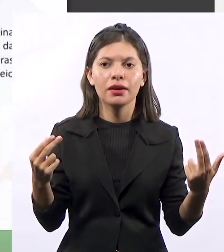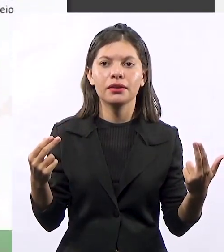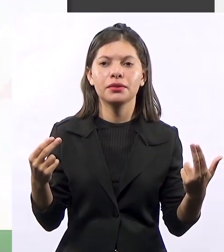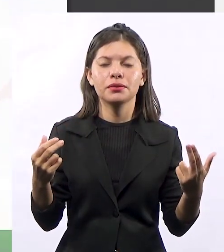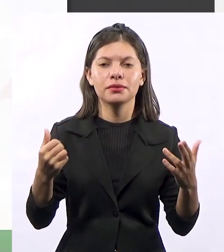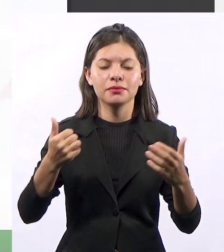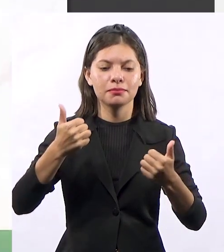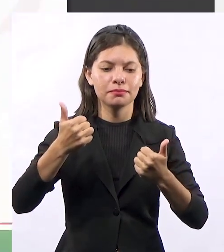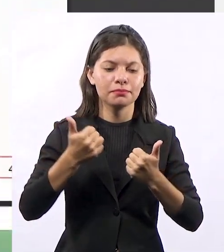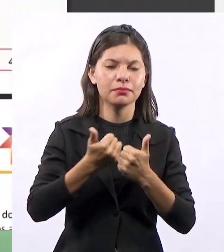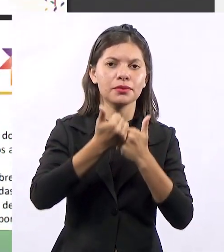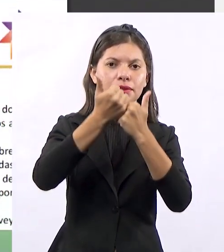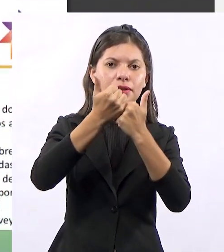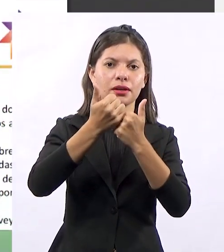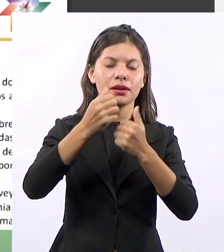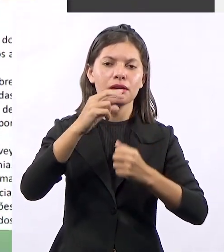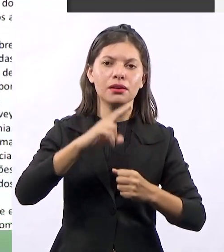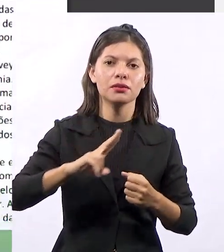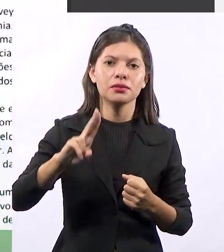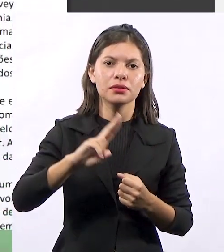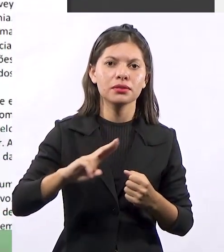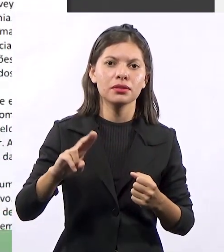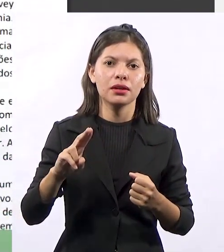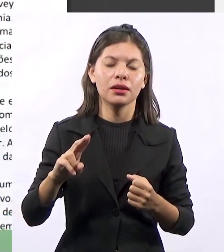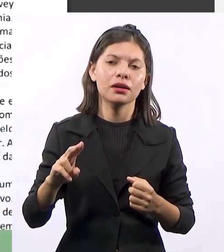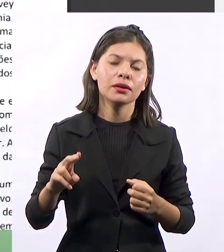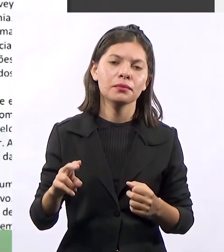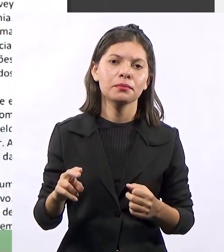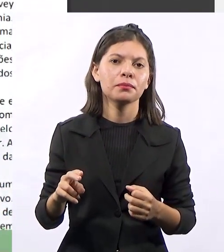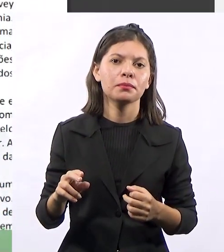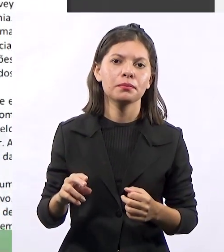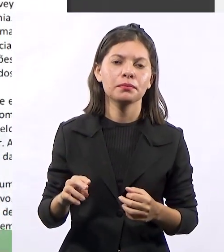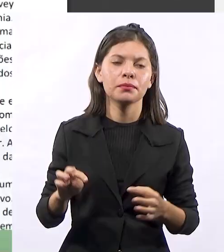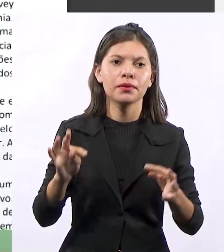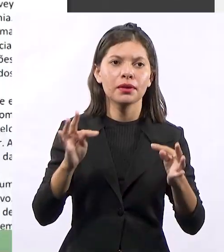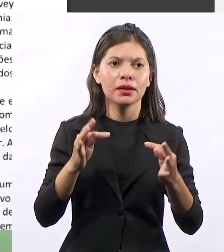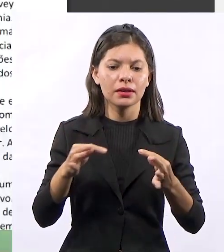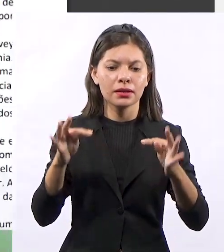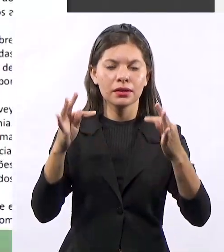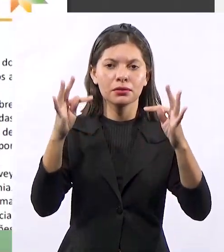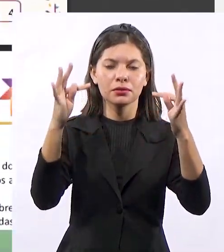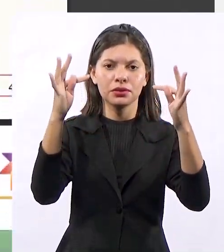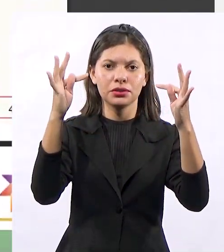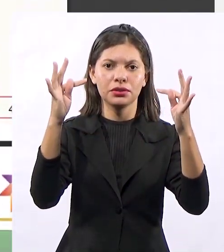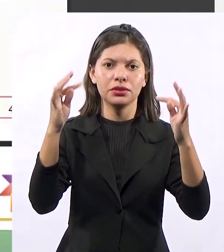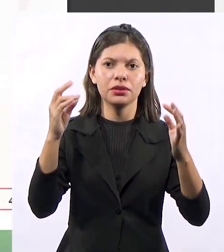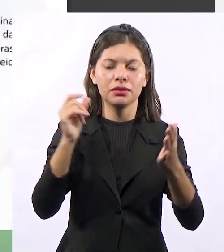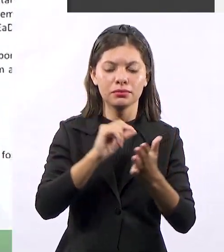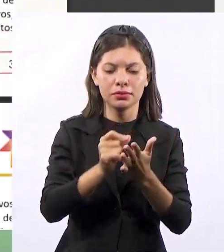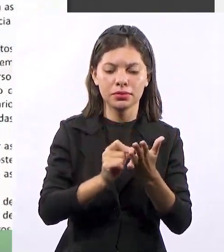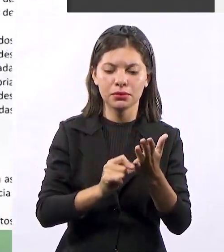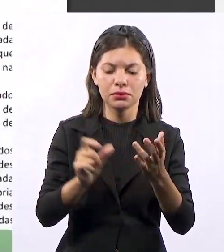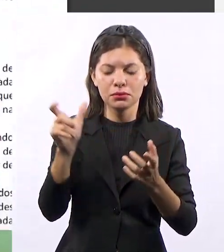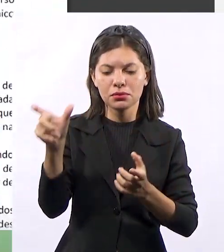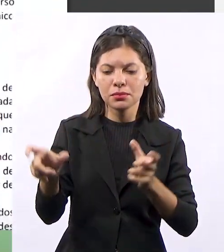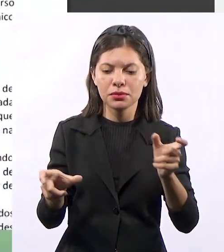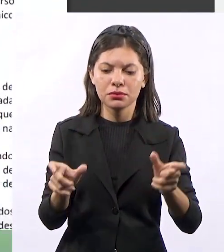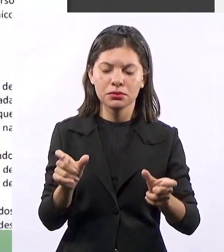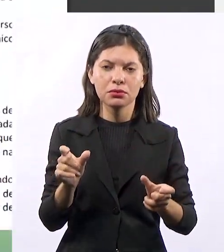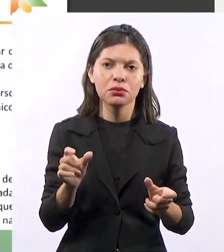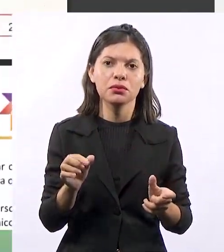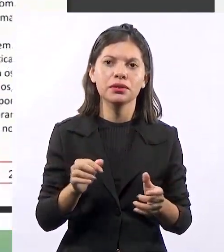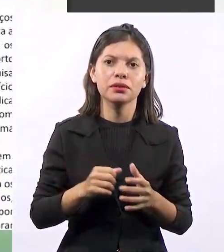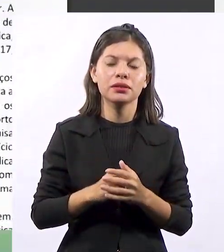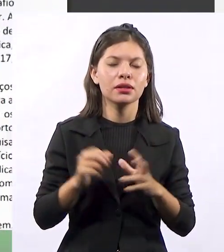dar apoio ao uso dessas tecnologias como a partir desses autores que a gente citou